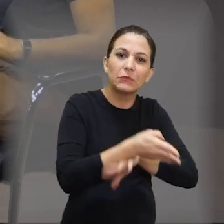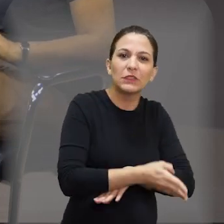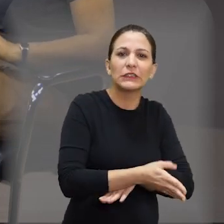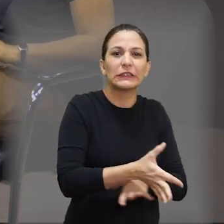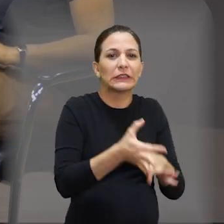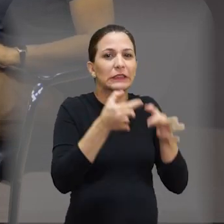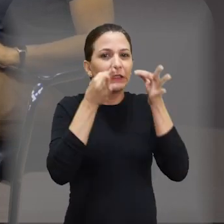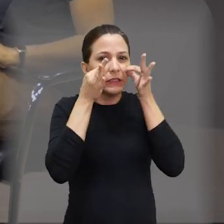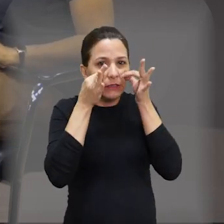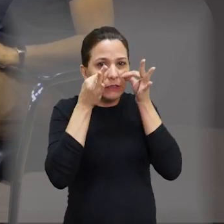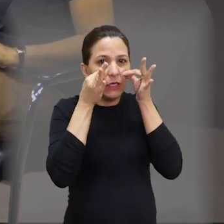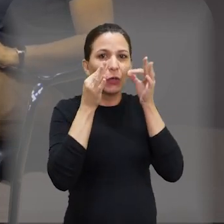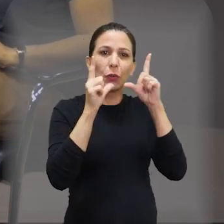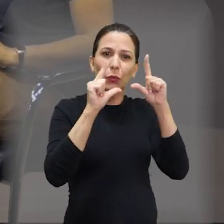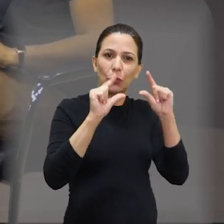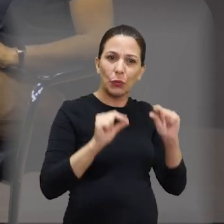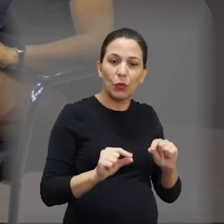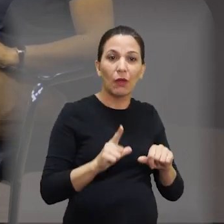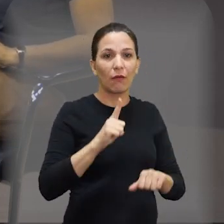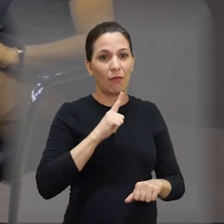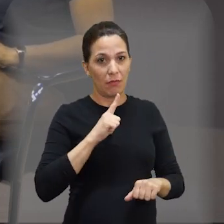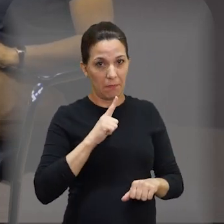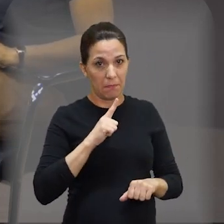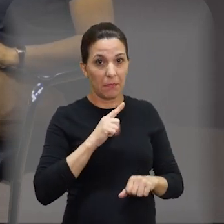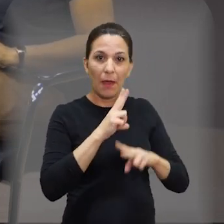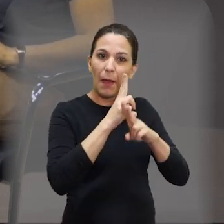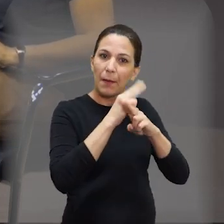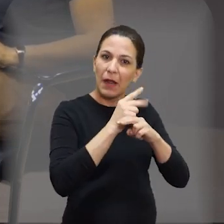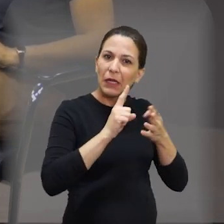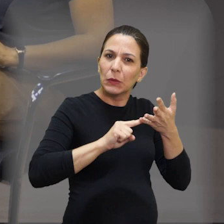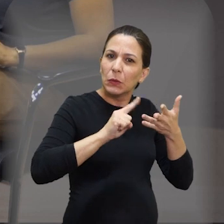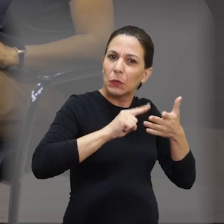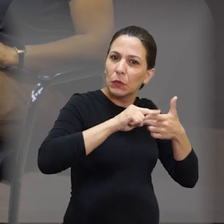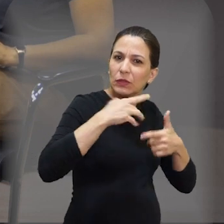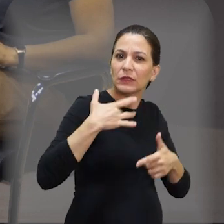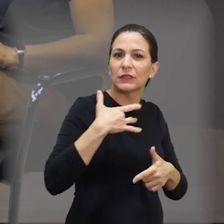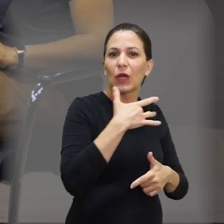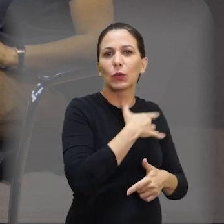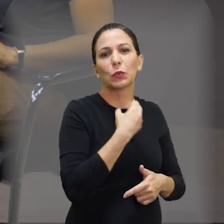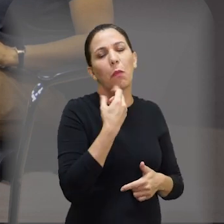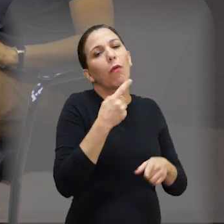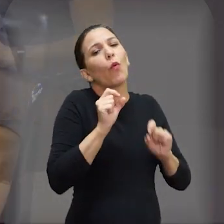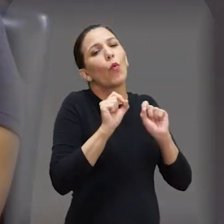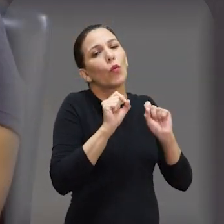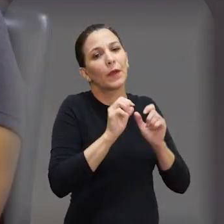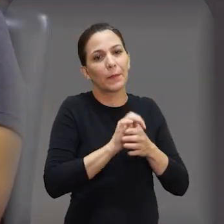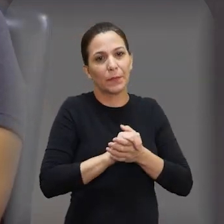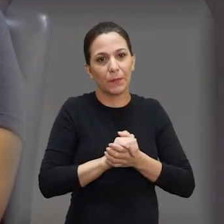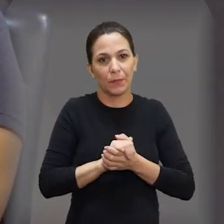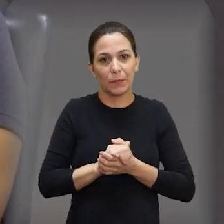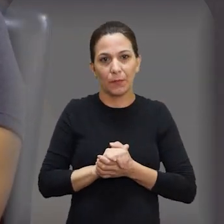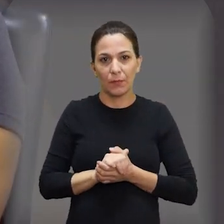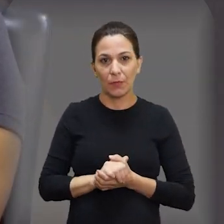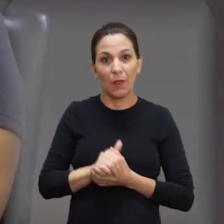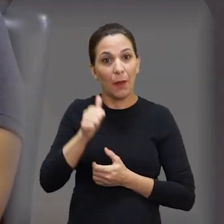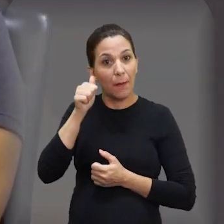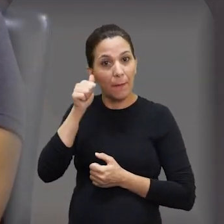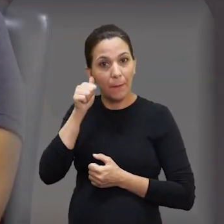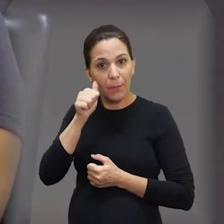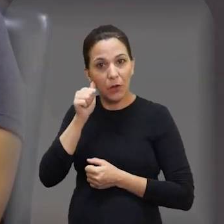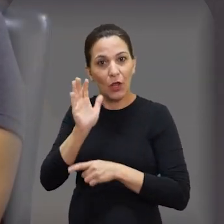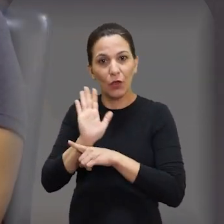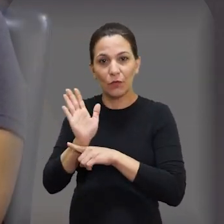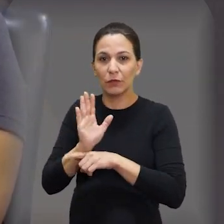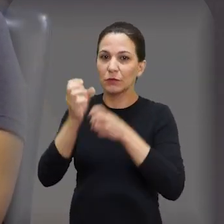falou um pouco do Pilates para tratar o déficit de atenção. E quais são os outros benefícios? Como a Daniela disse,